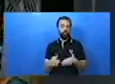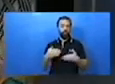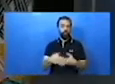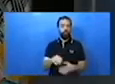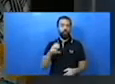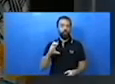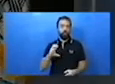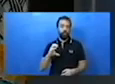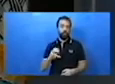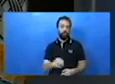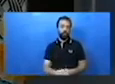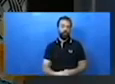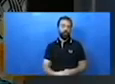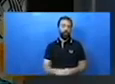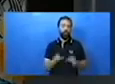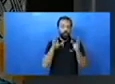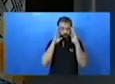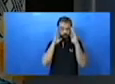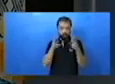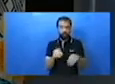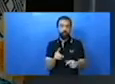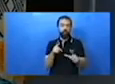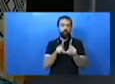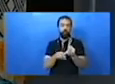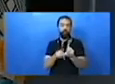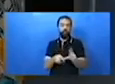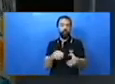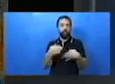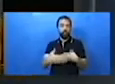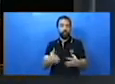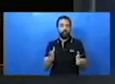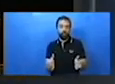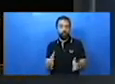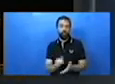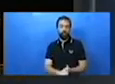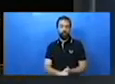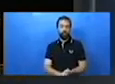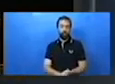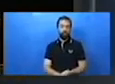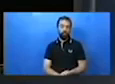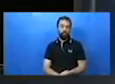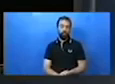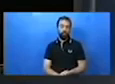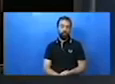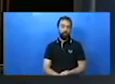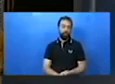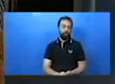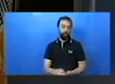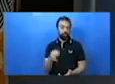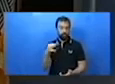Então, prestem atenção às letras das caixas para vocês poderem pegar o